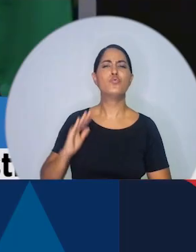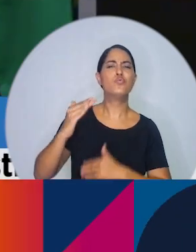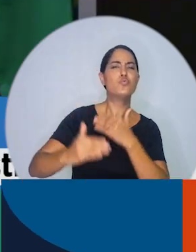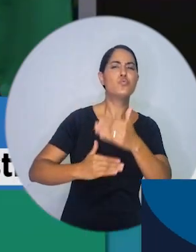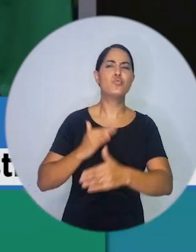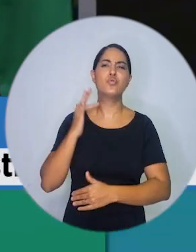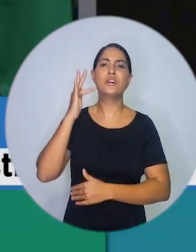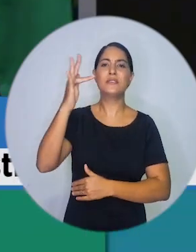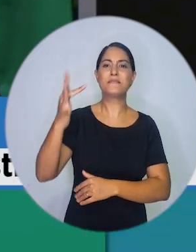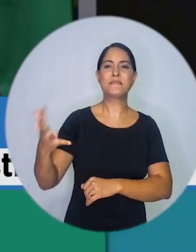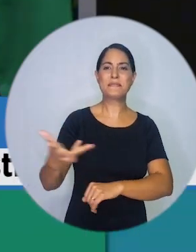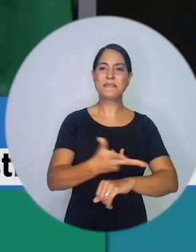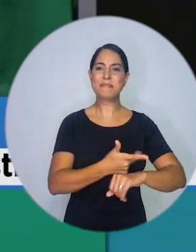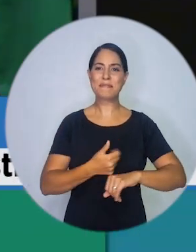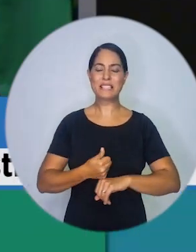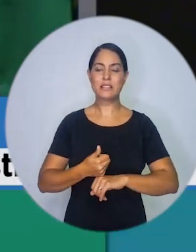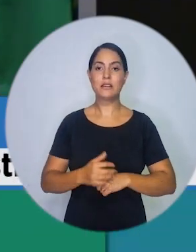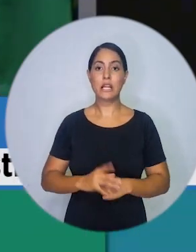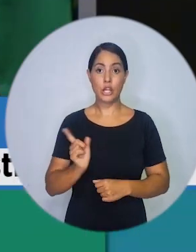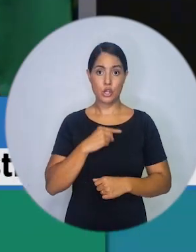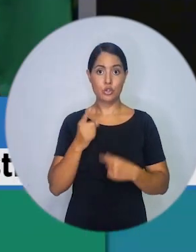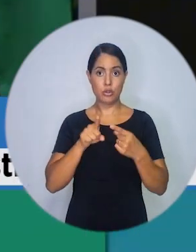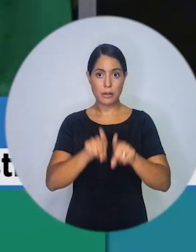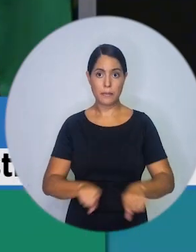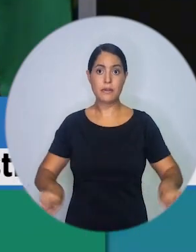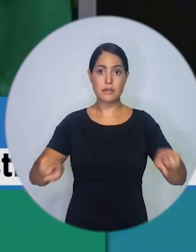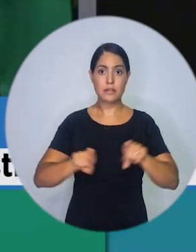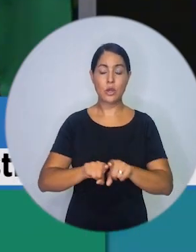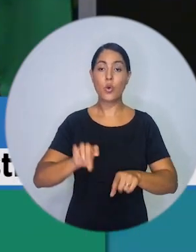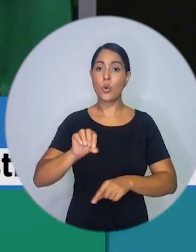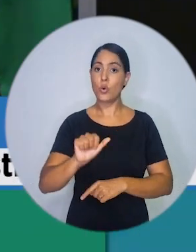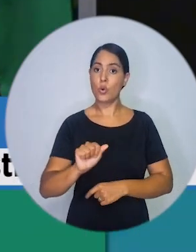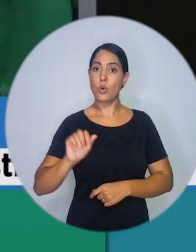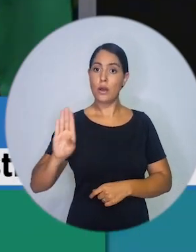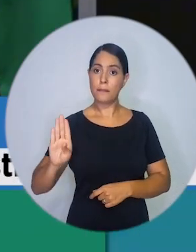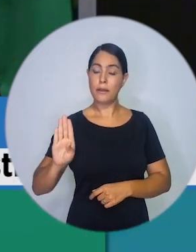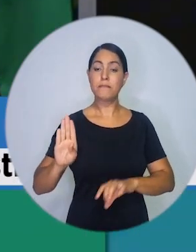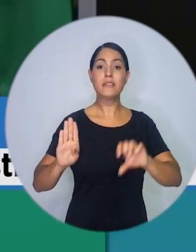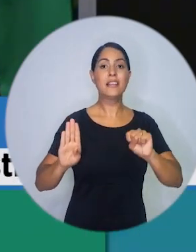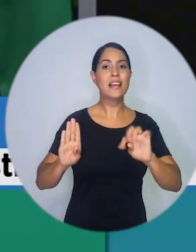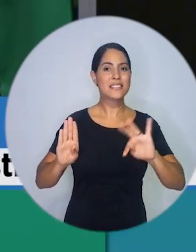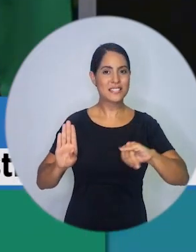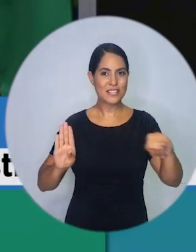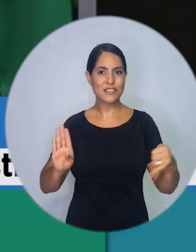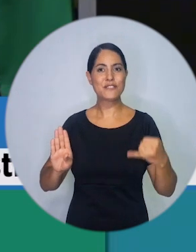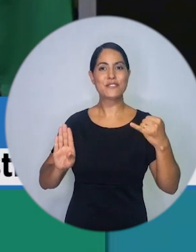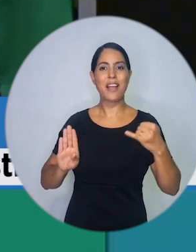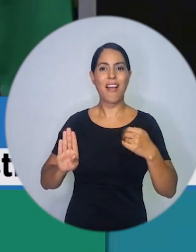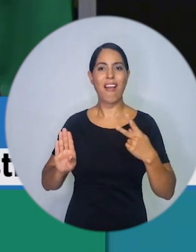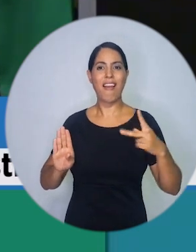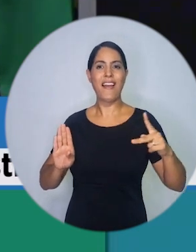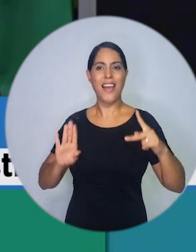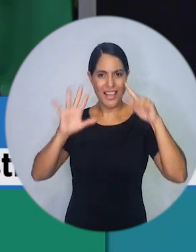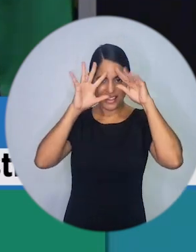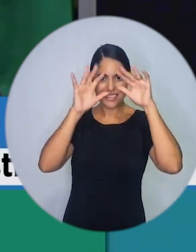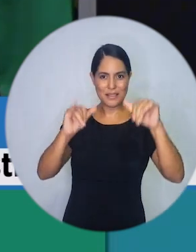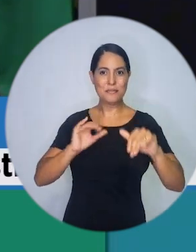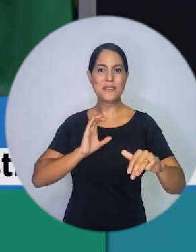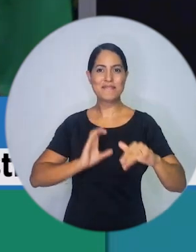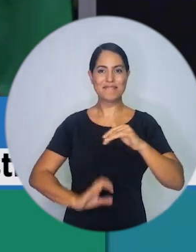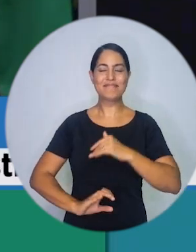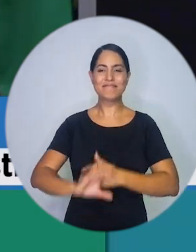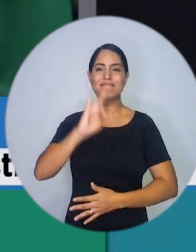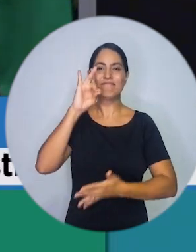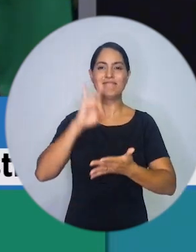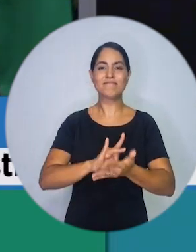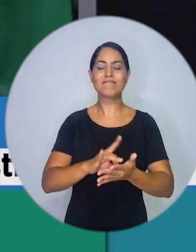promissor. Nesse sentido, destacamos a parceria histórica entre a Ordem e o STJ, Tribunal da Cidadania, que